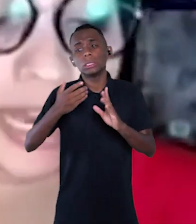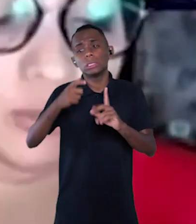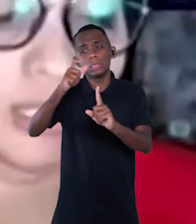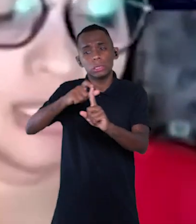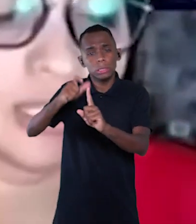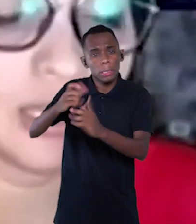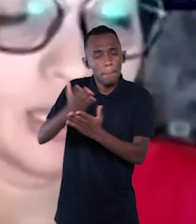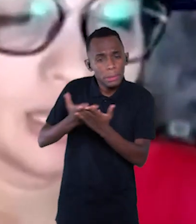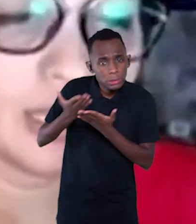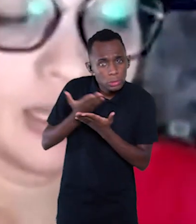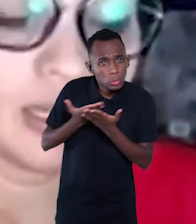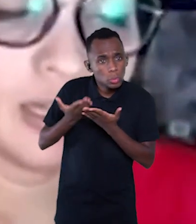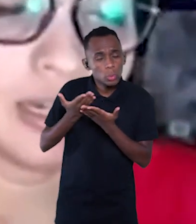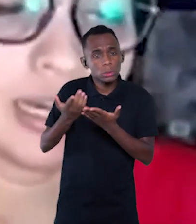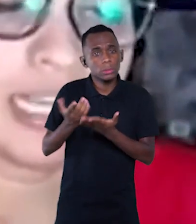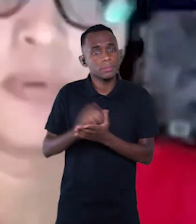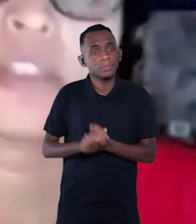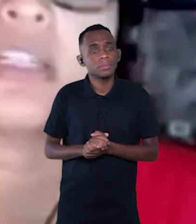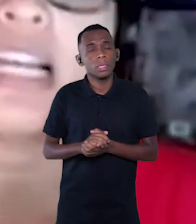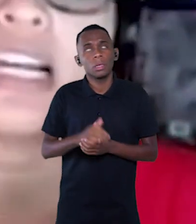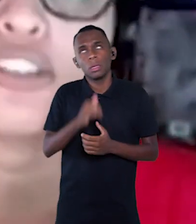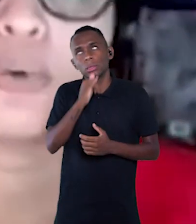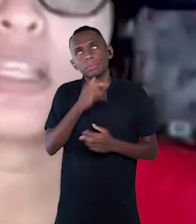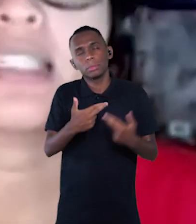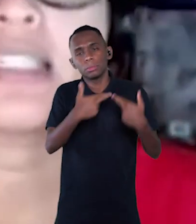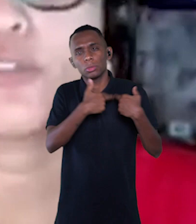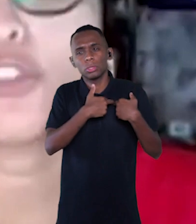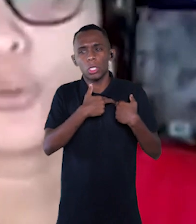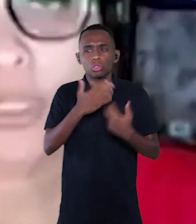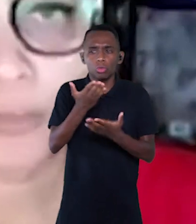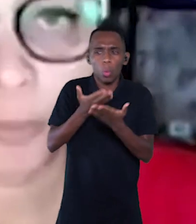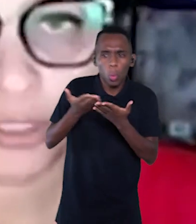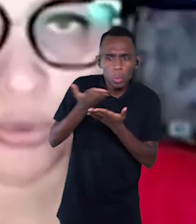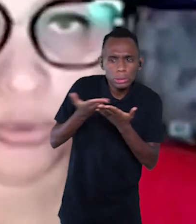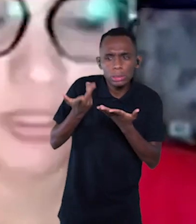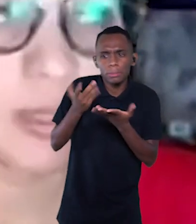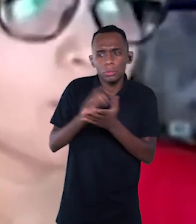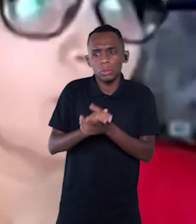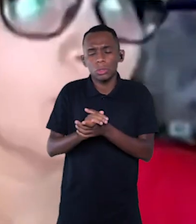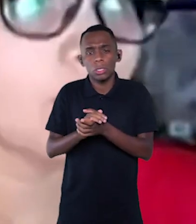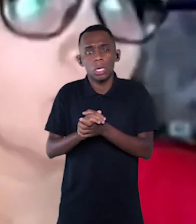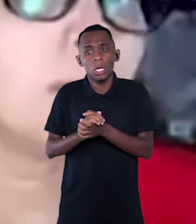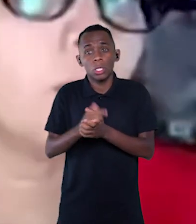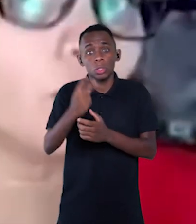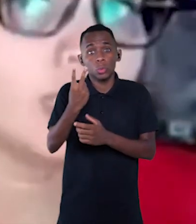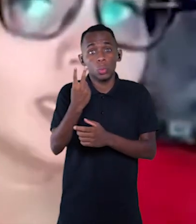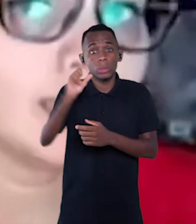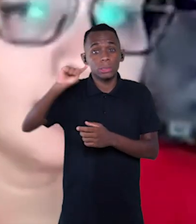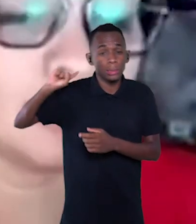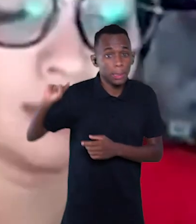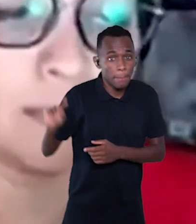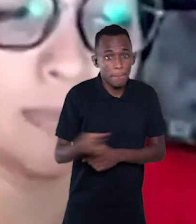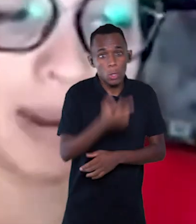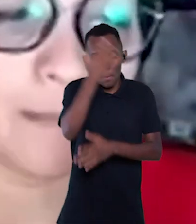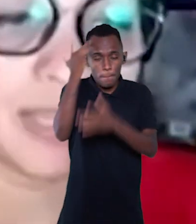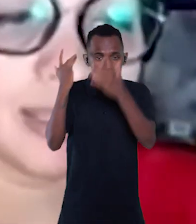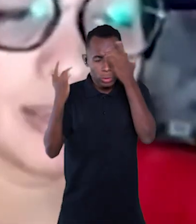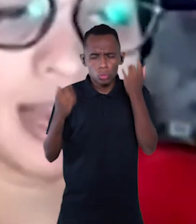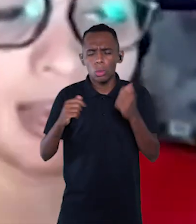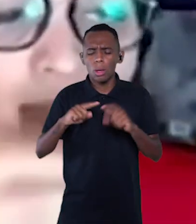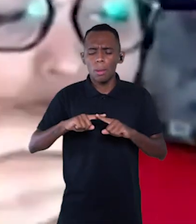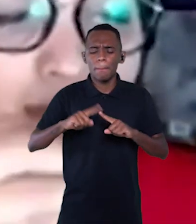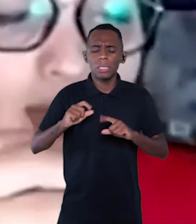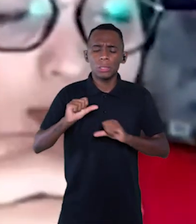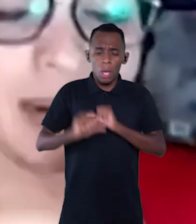tenho o cuidado ali, a responsabilidade de cuidar da saúde de 2.000 pessoas. O que muda para